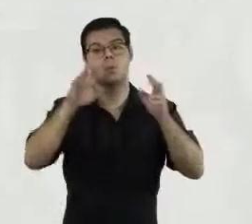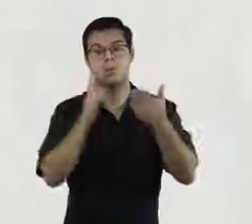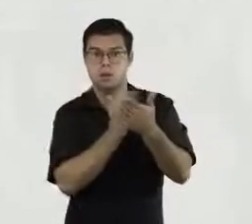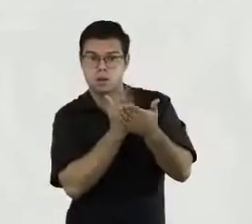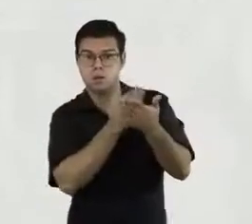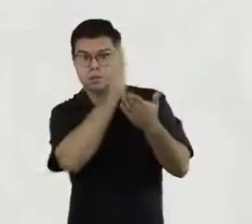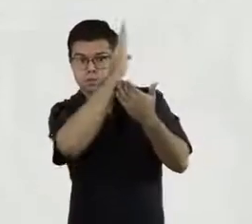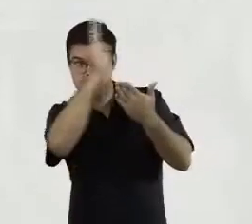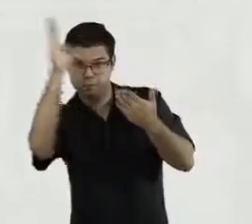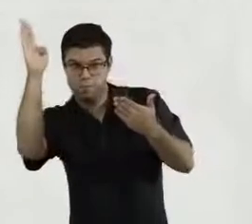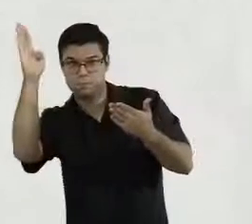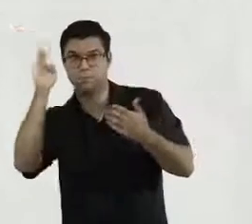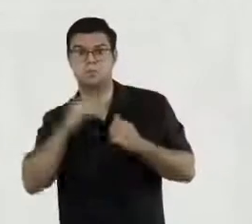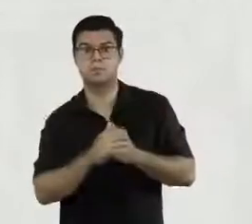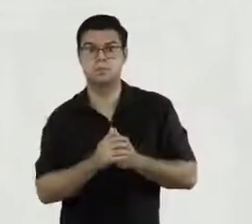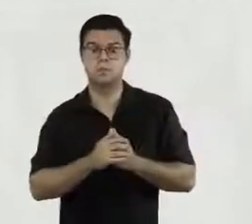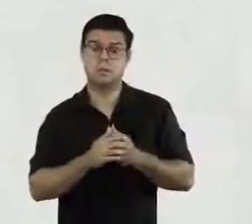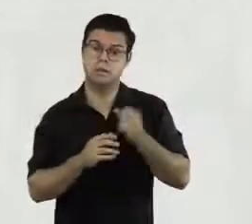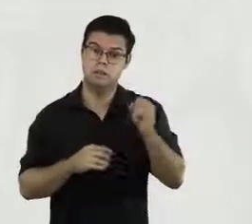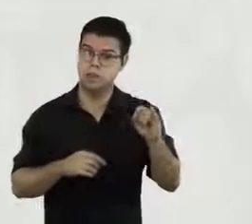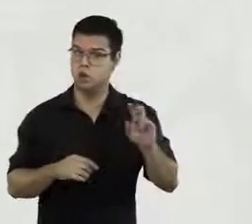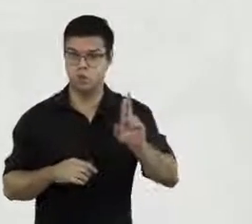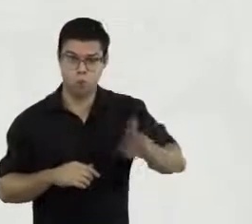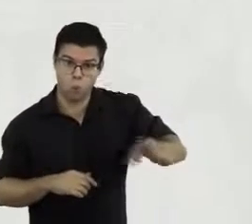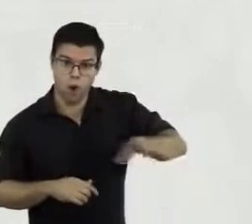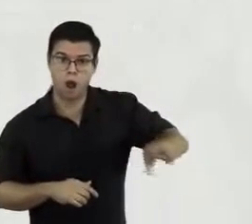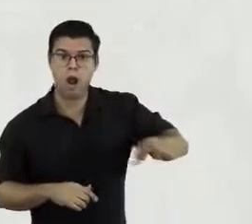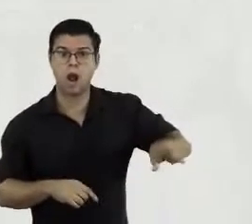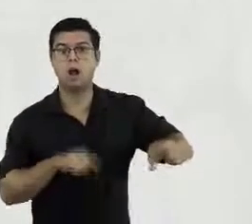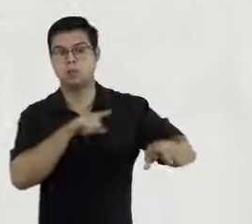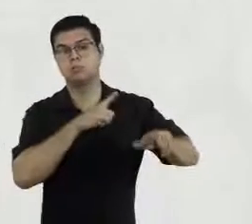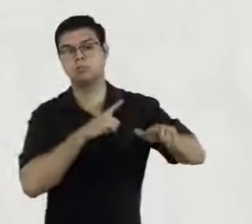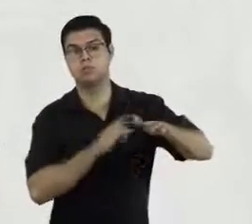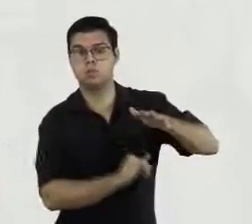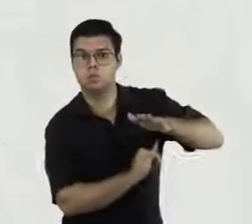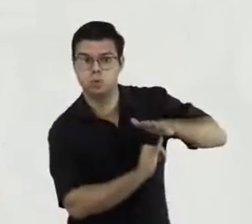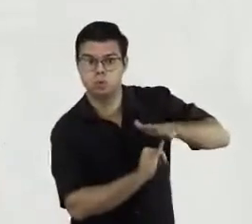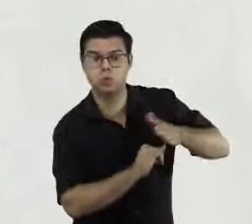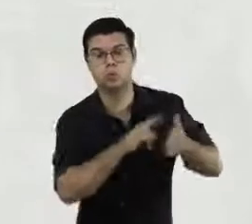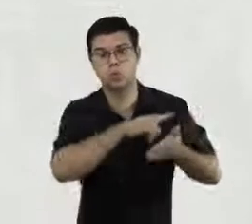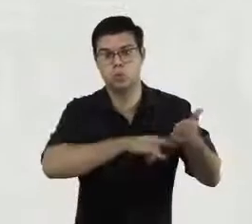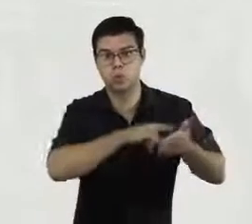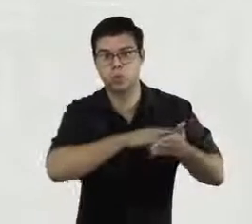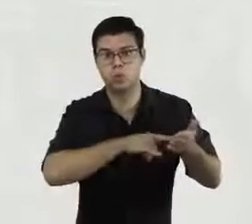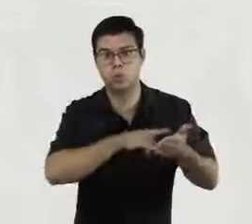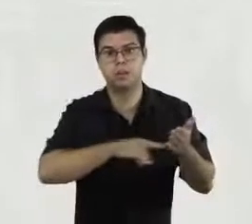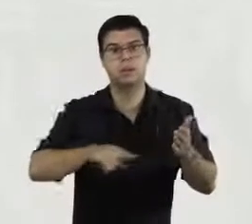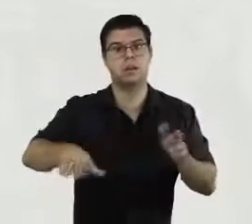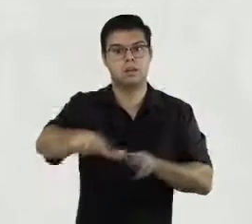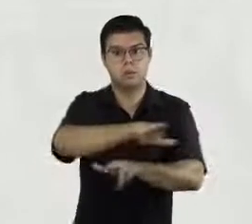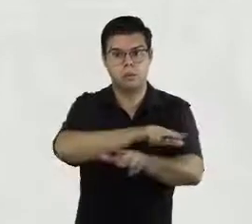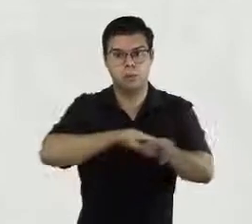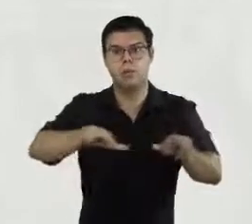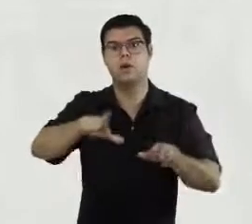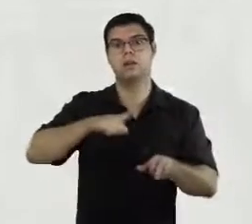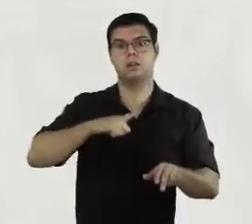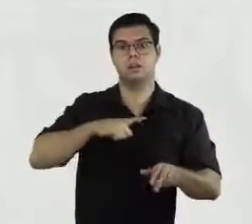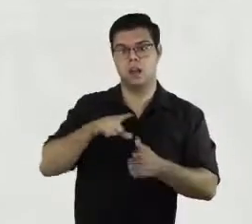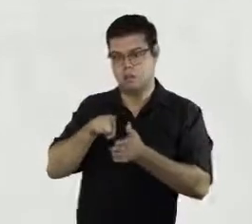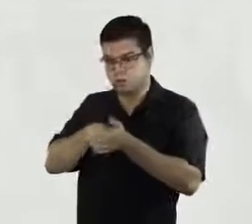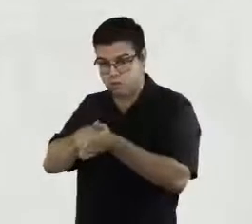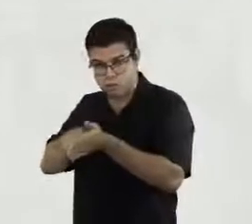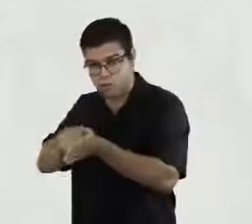bibliografia? Caso não seja, como um instituto documentário inclinado ao atendimento de uma audiência de